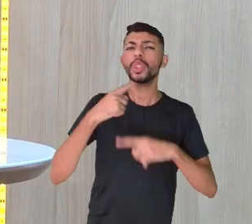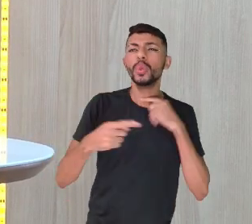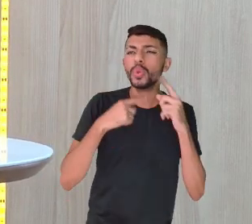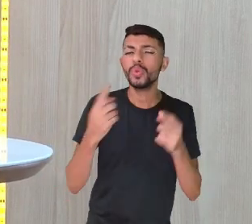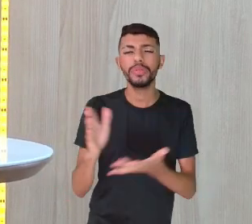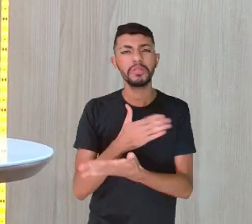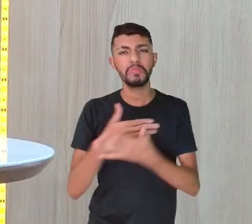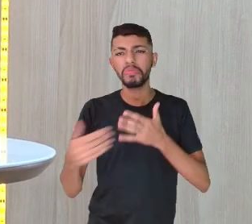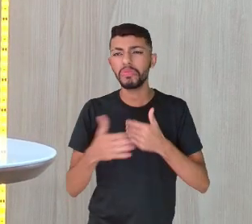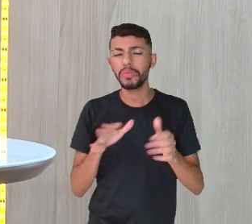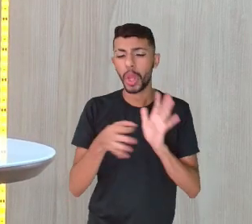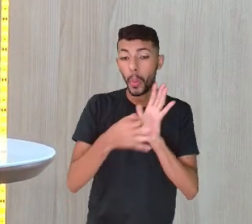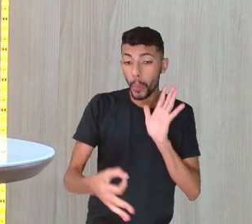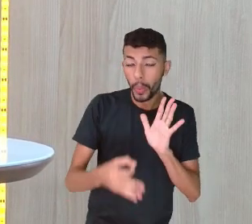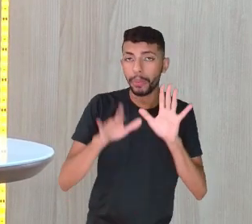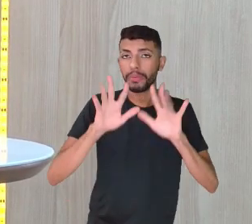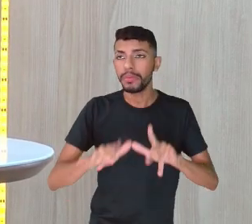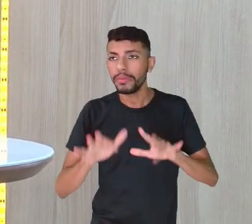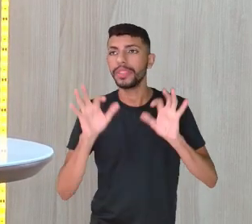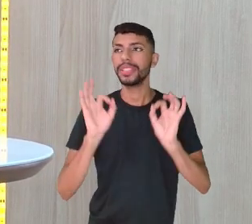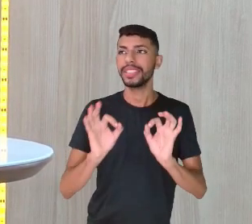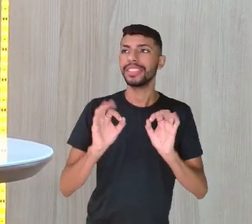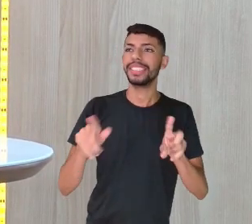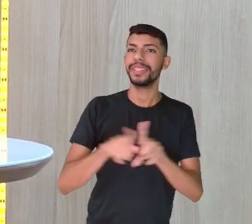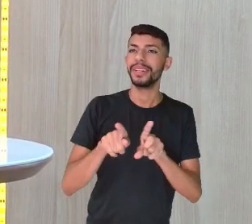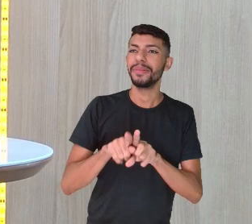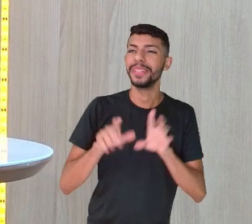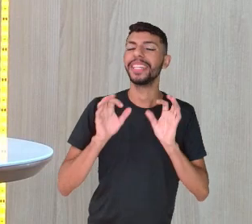dúvida, comentário, crítica,